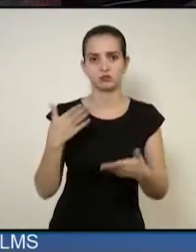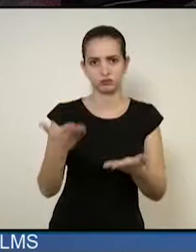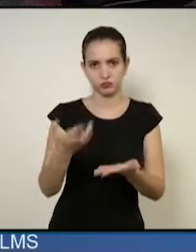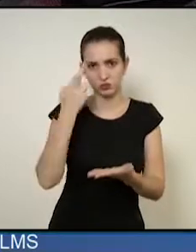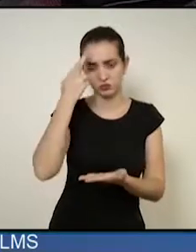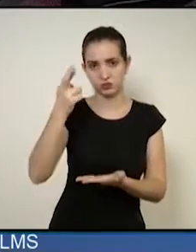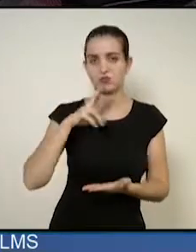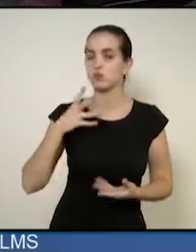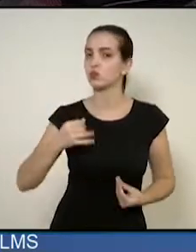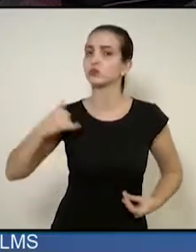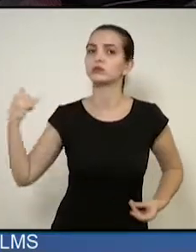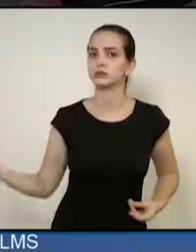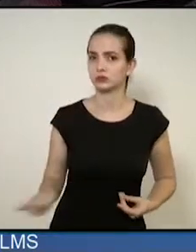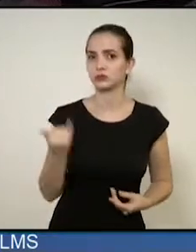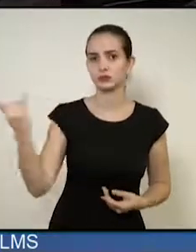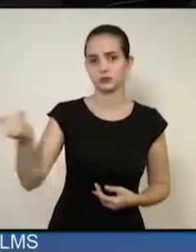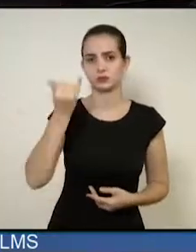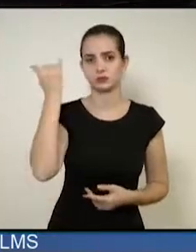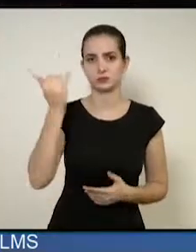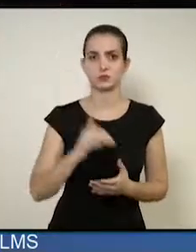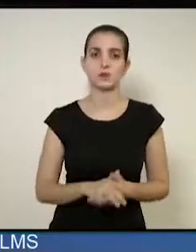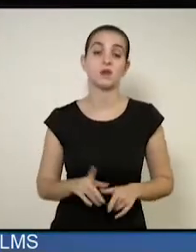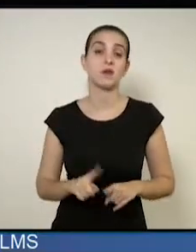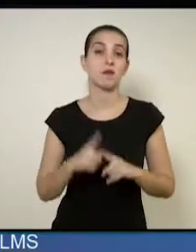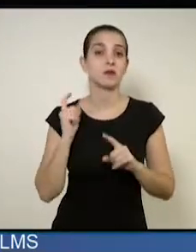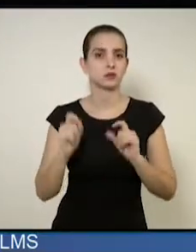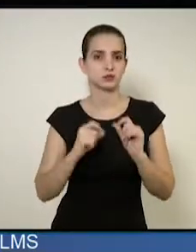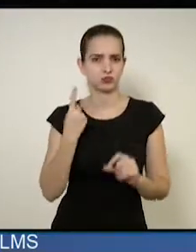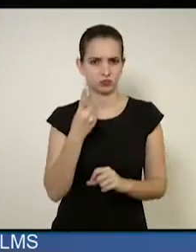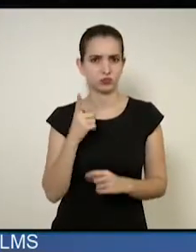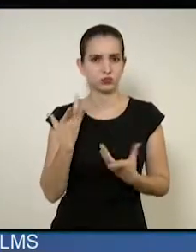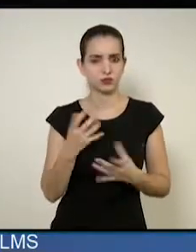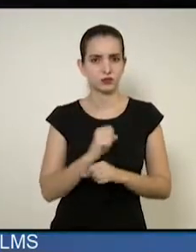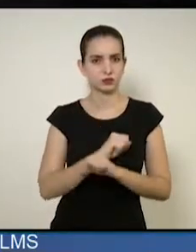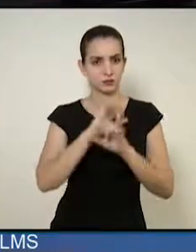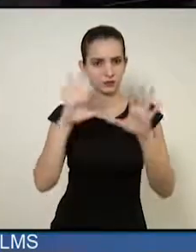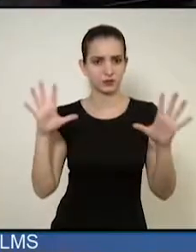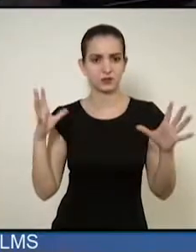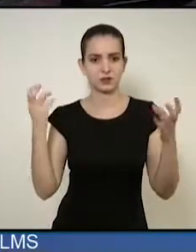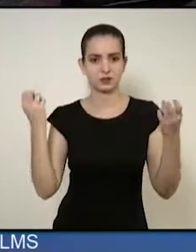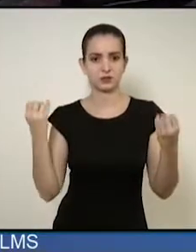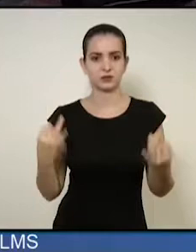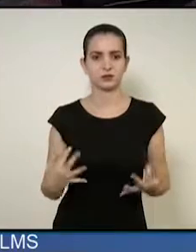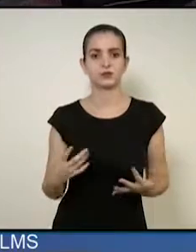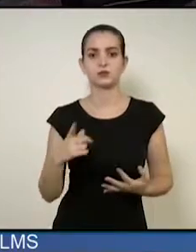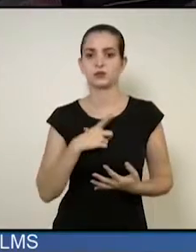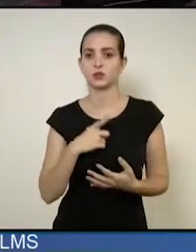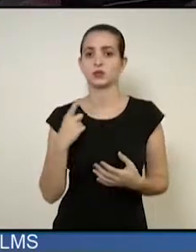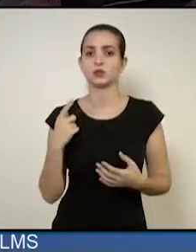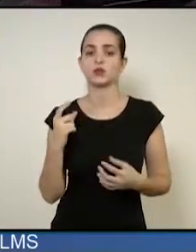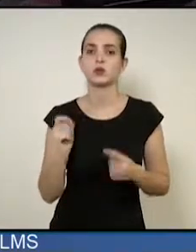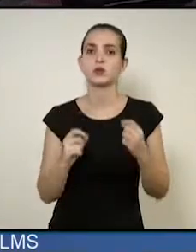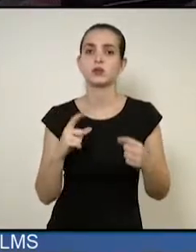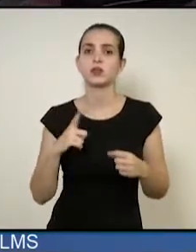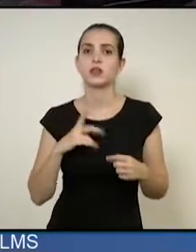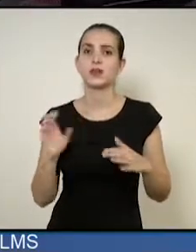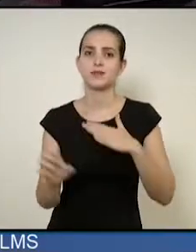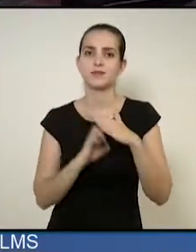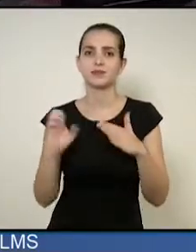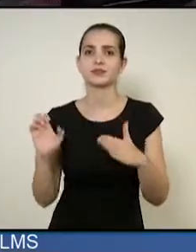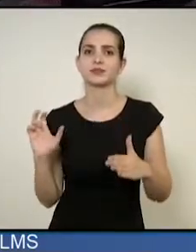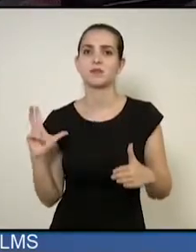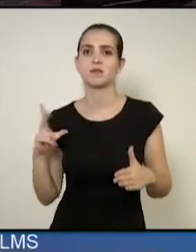Excelência foi extremamente importante. Mas uma coisa eu queria ressaltar aqui, que é a questão da privatização, né,